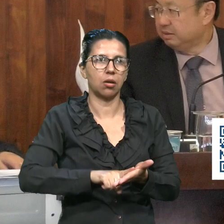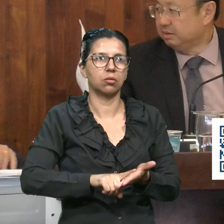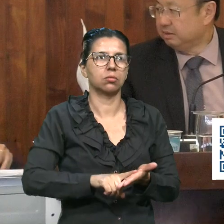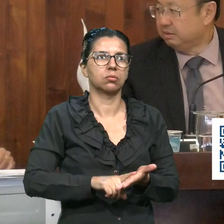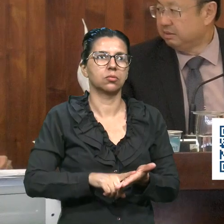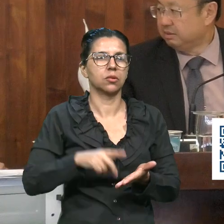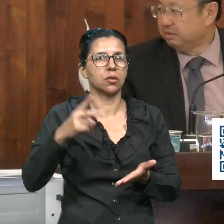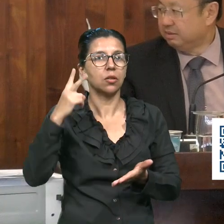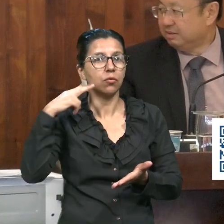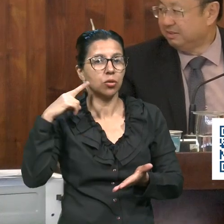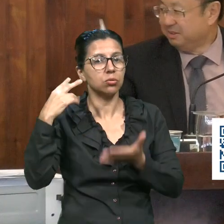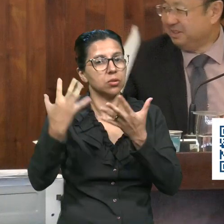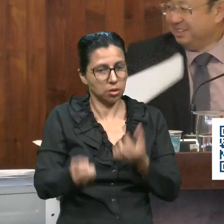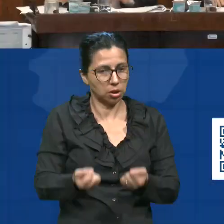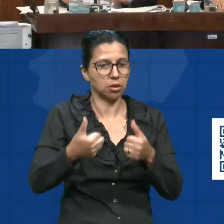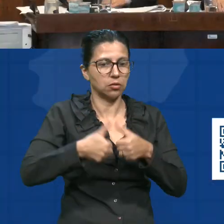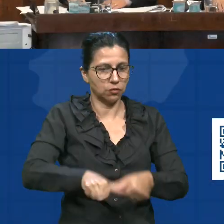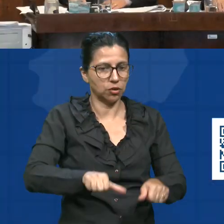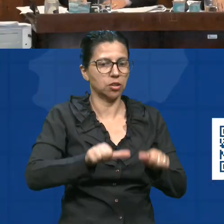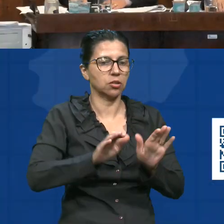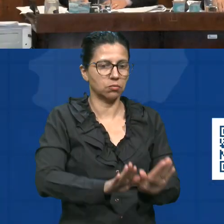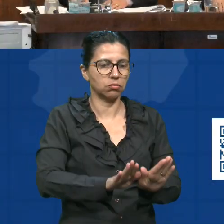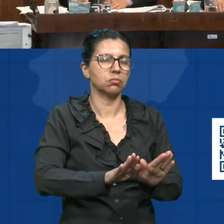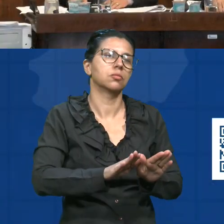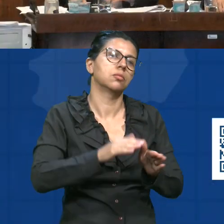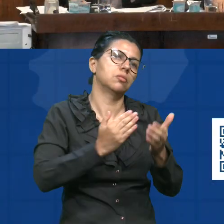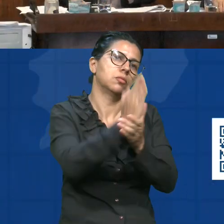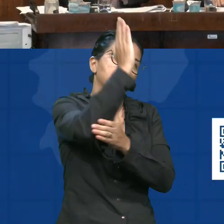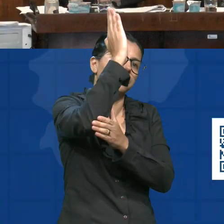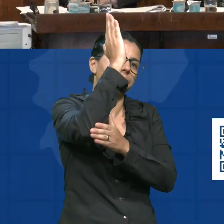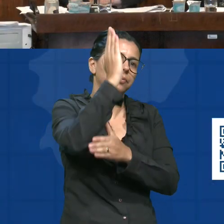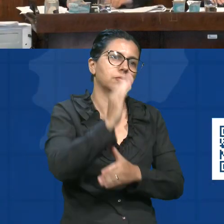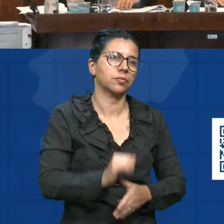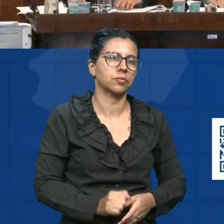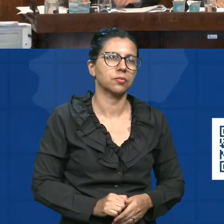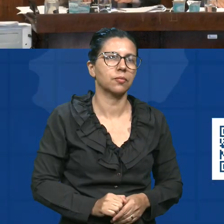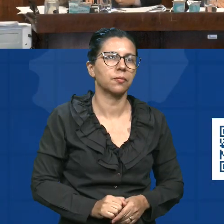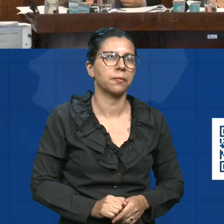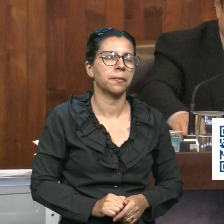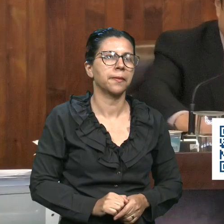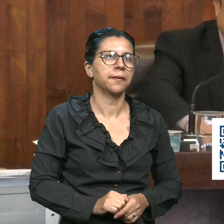votação. Os vereadores que estão favoráveis permaneçam como se encontram. Aprovado.